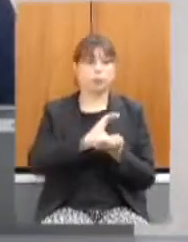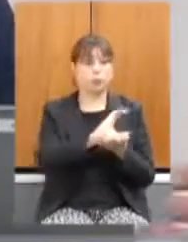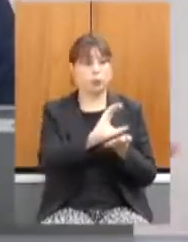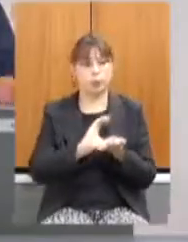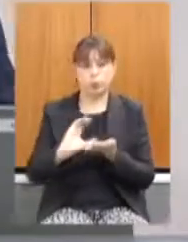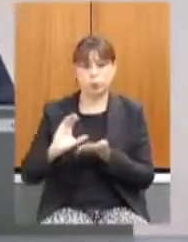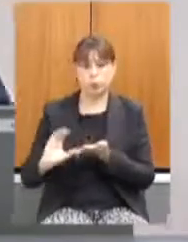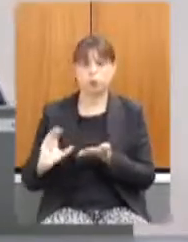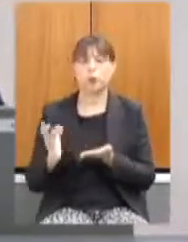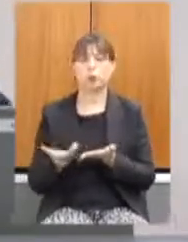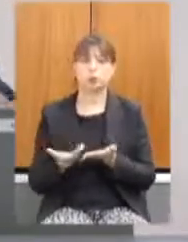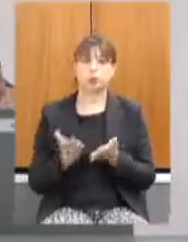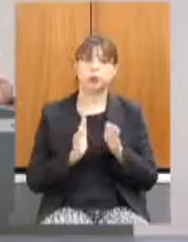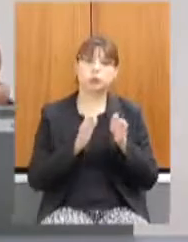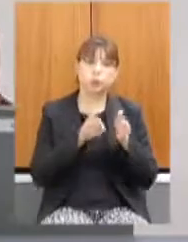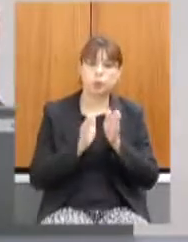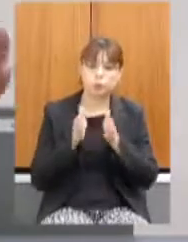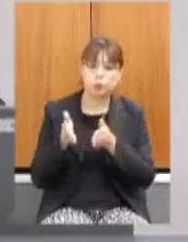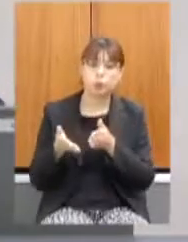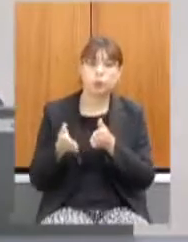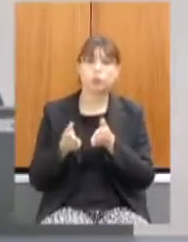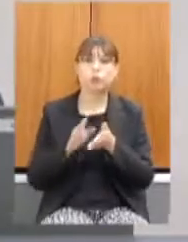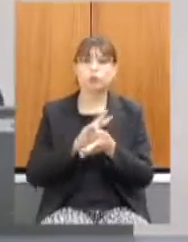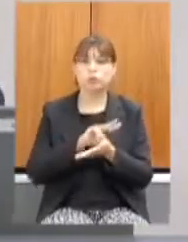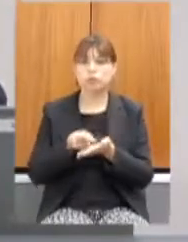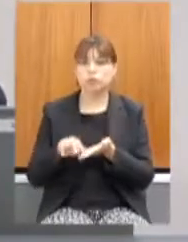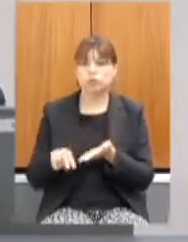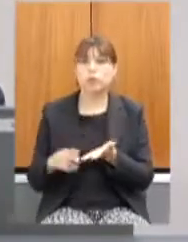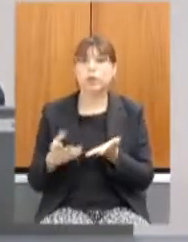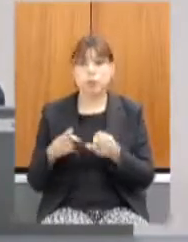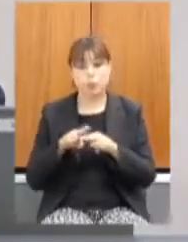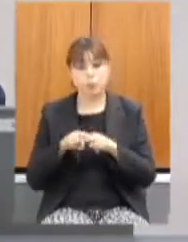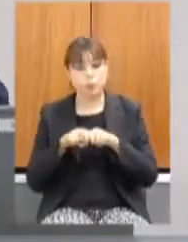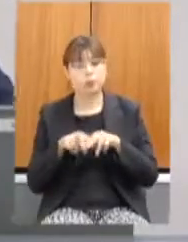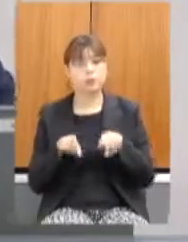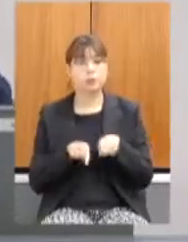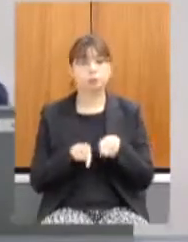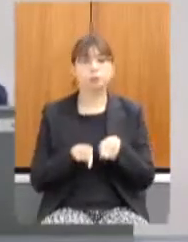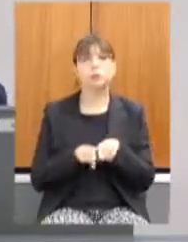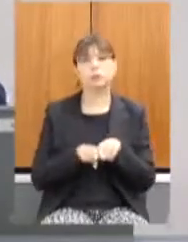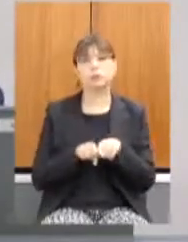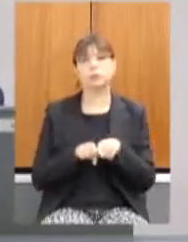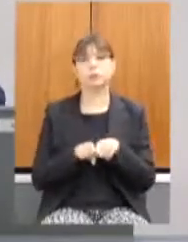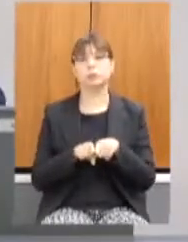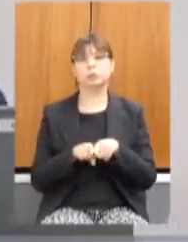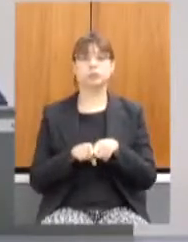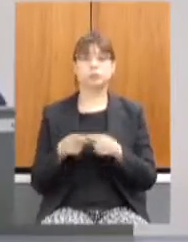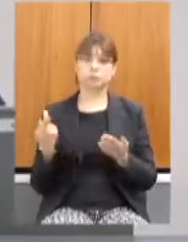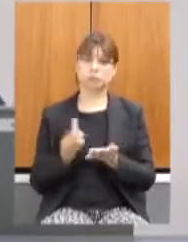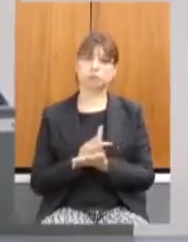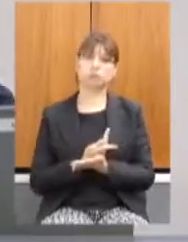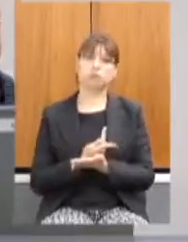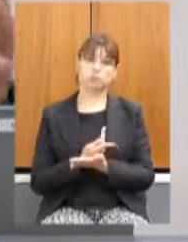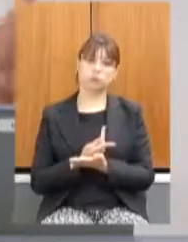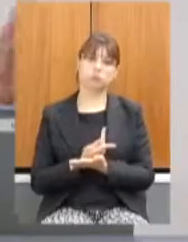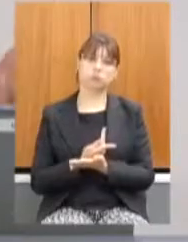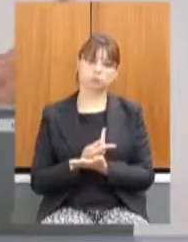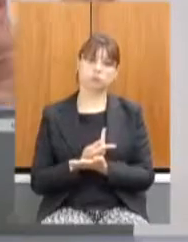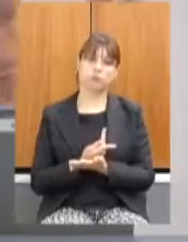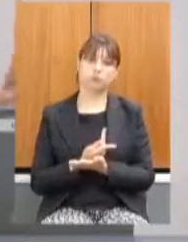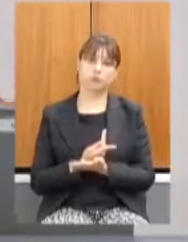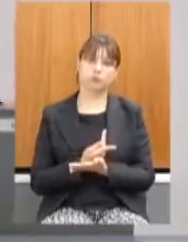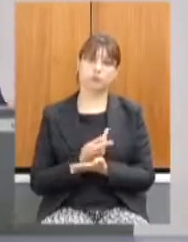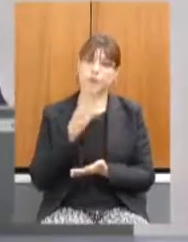para o combate à convite Então tudo isso resultou nesse desse desse resultado